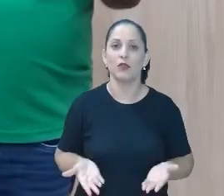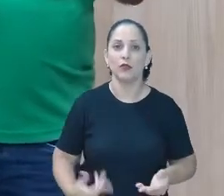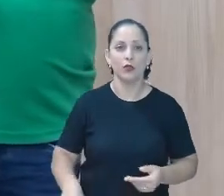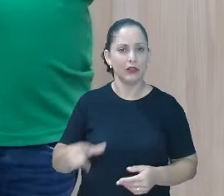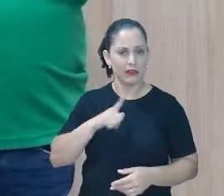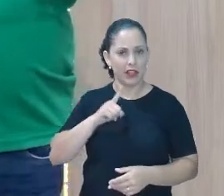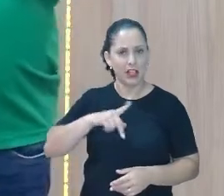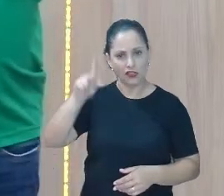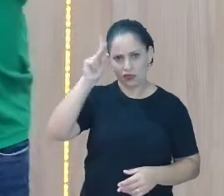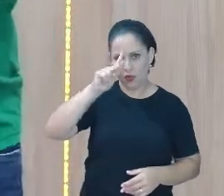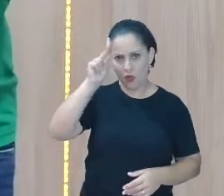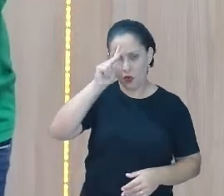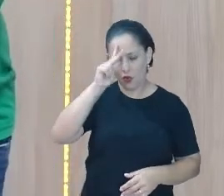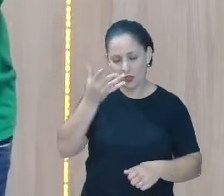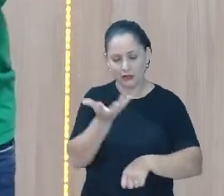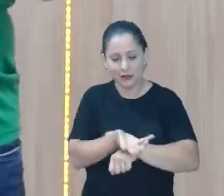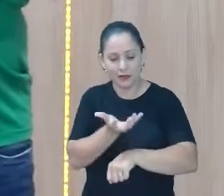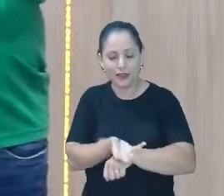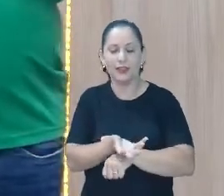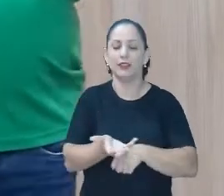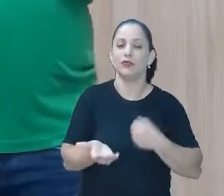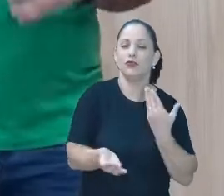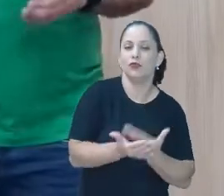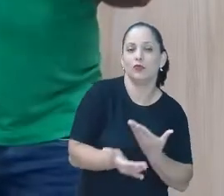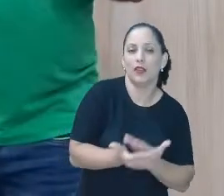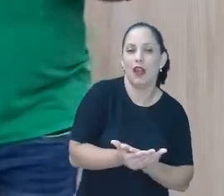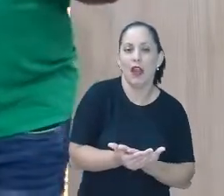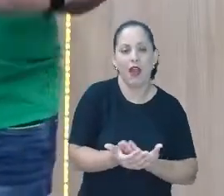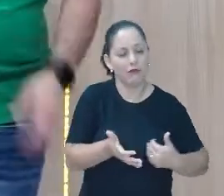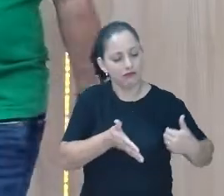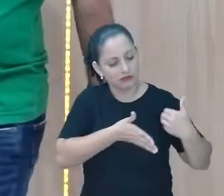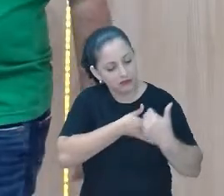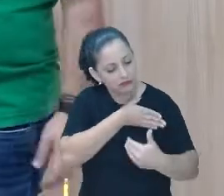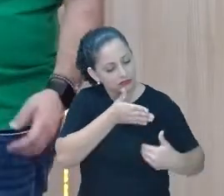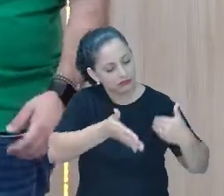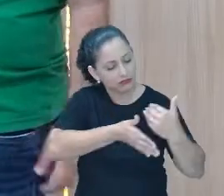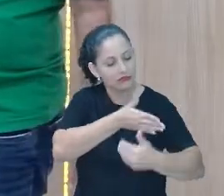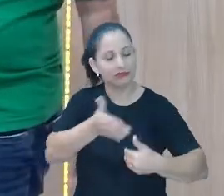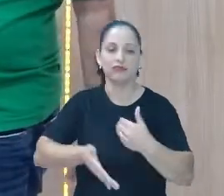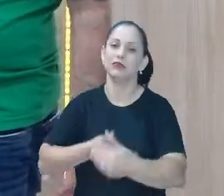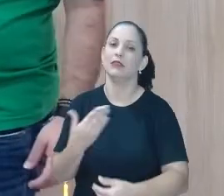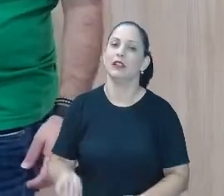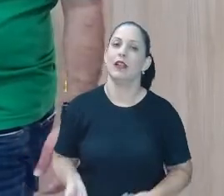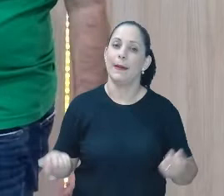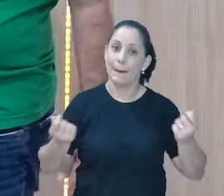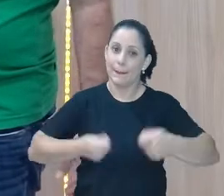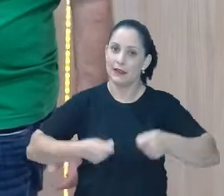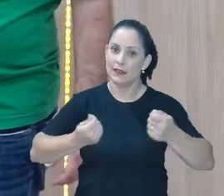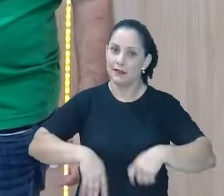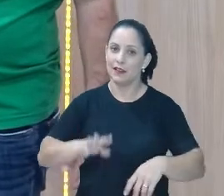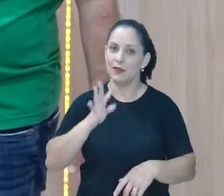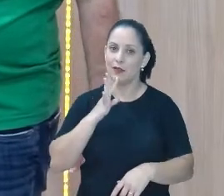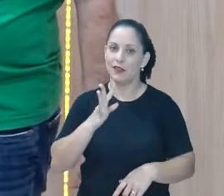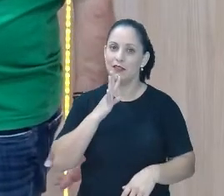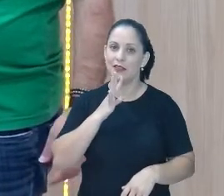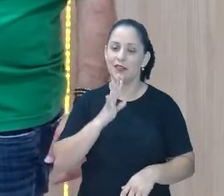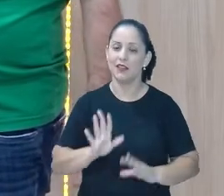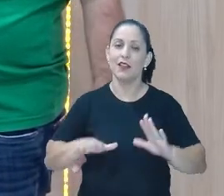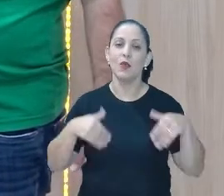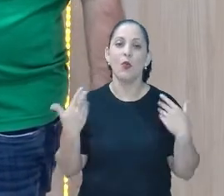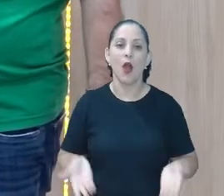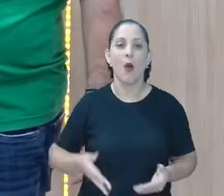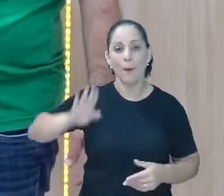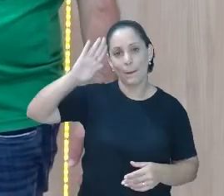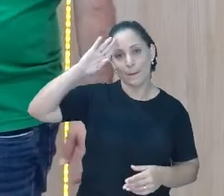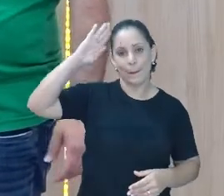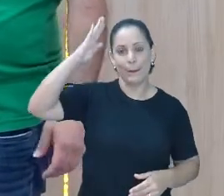história, né, porque hoje a gente vai dar continuidade ao nosso estudo, né, sobre a história, né, então a gente vai tentar estudar quais são os principais